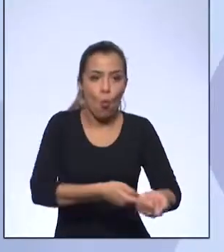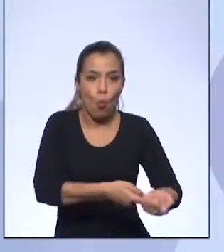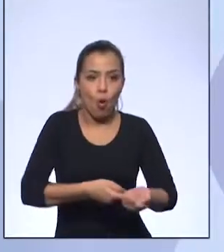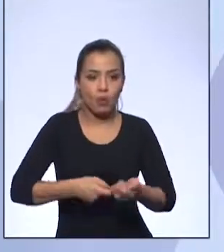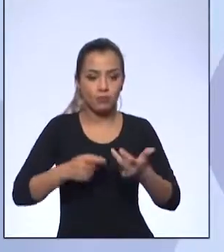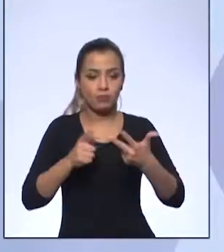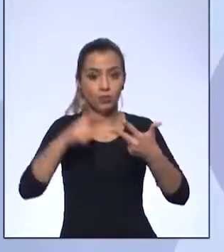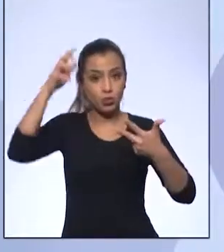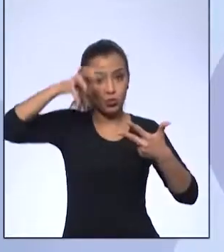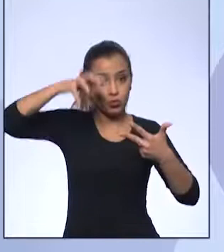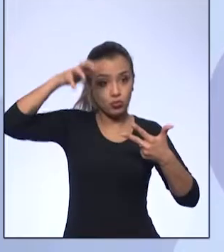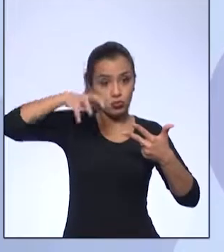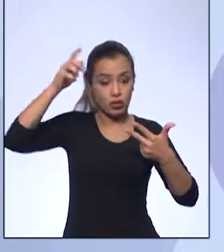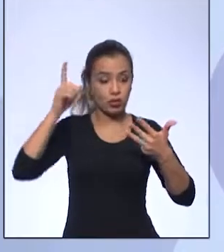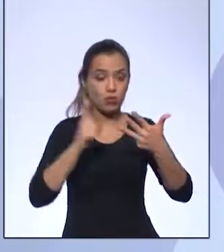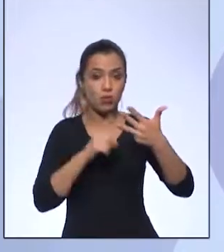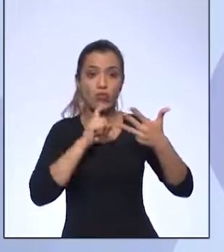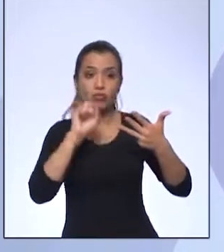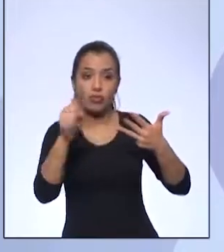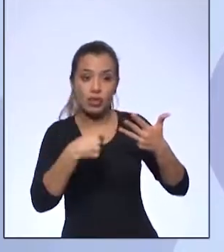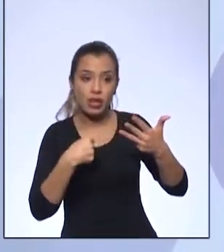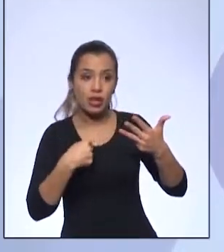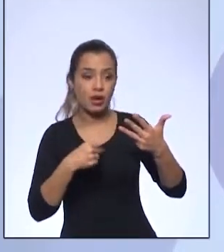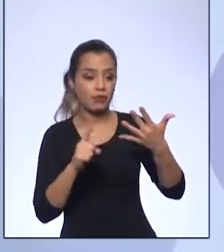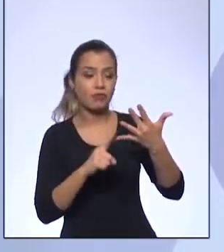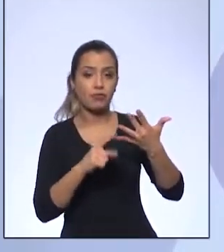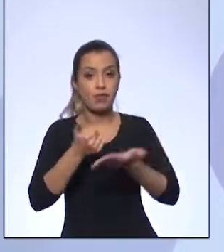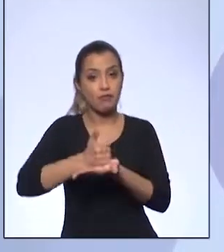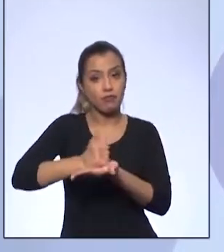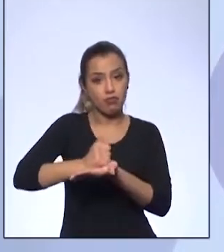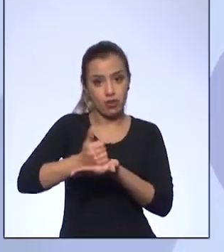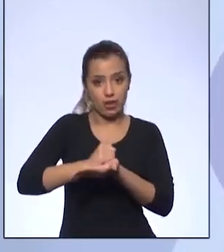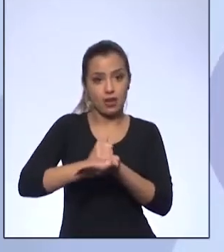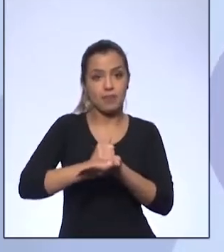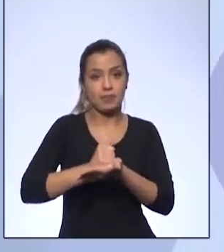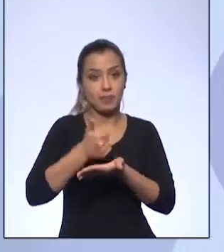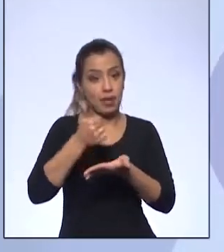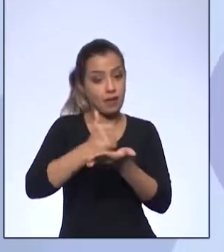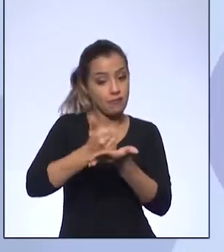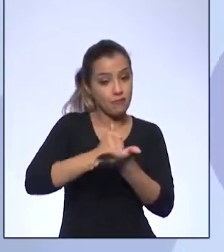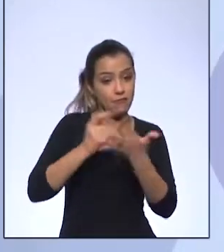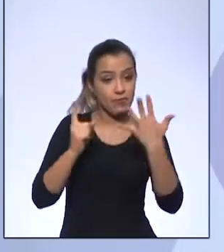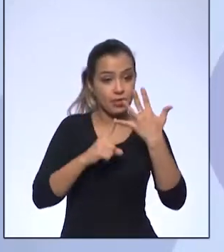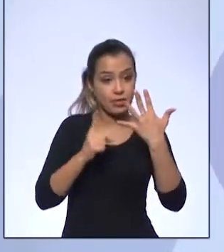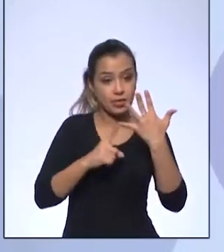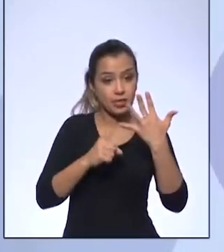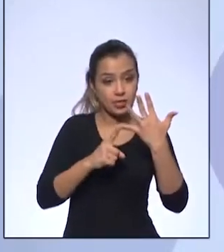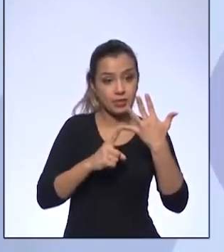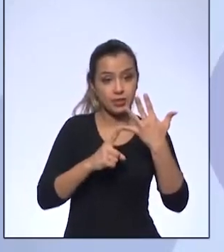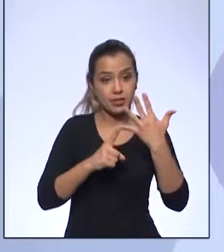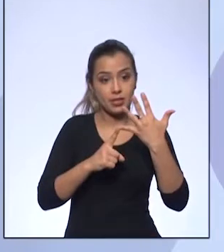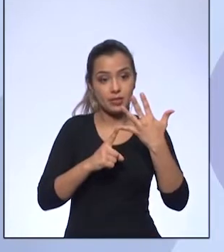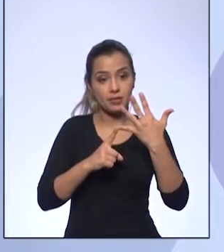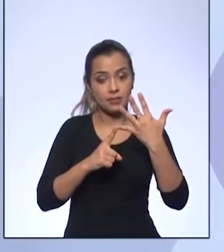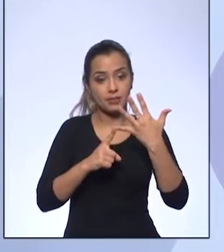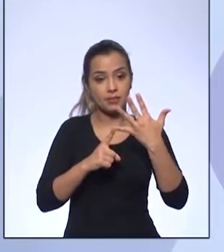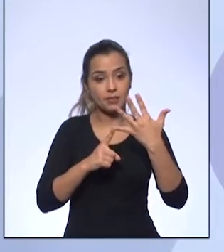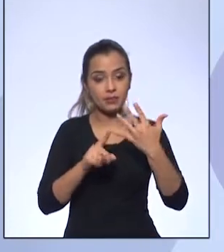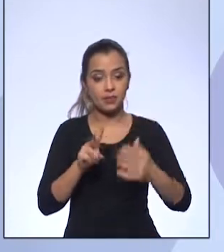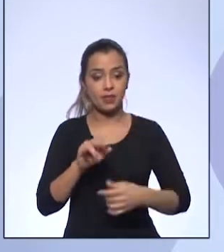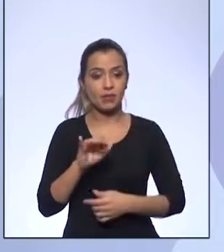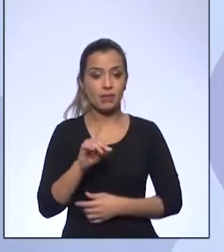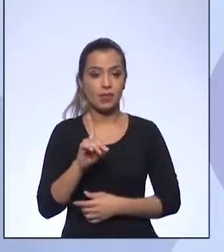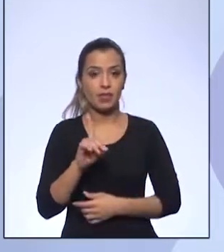chuveiro. Refrigerator, muito bem, que a gente falou. E videogame, lembrando que videogame, só o CD, videogame aqui, esse aqui é